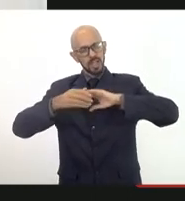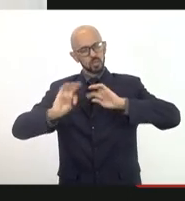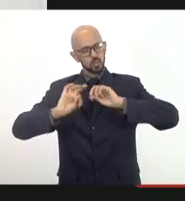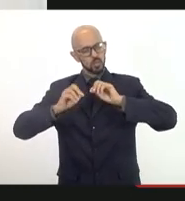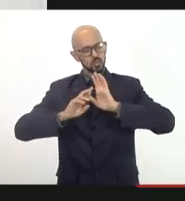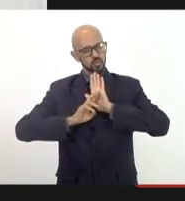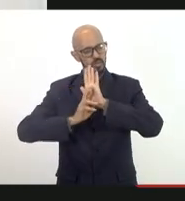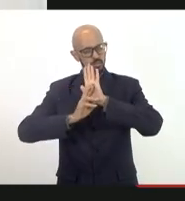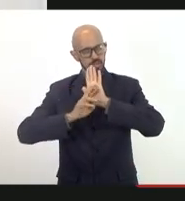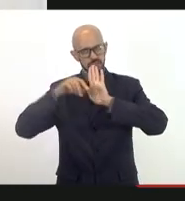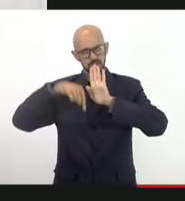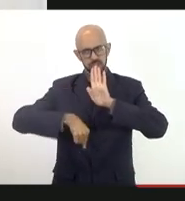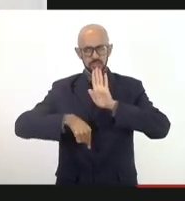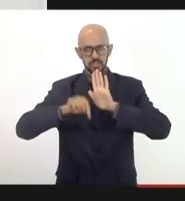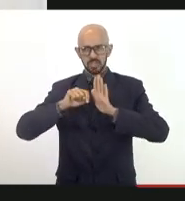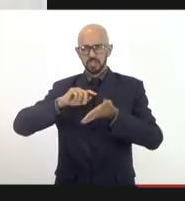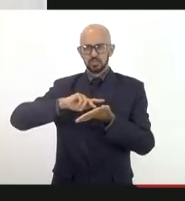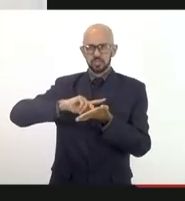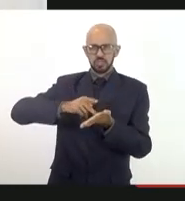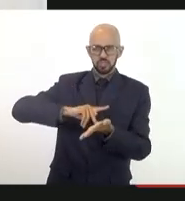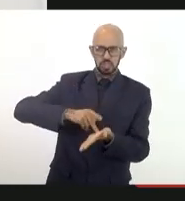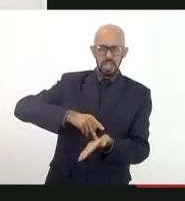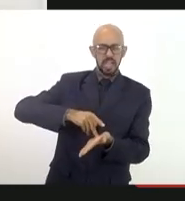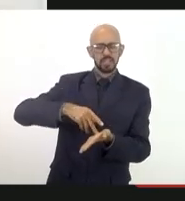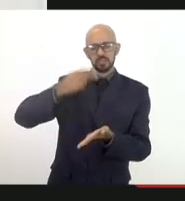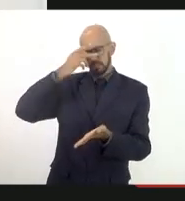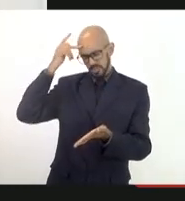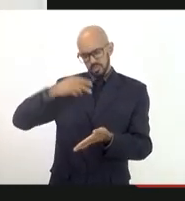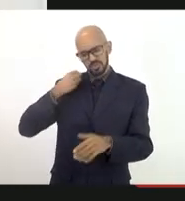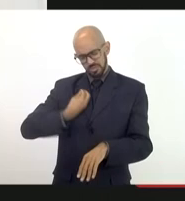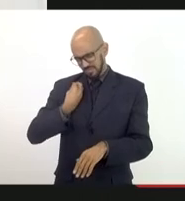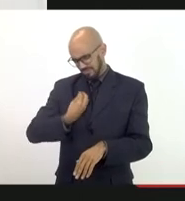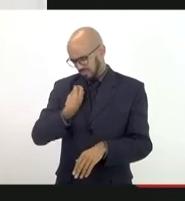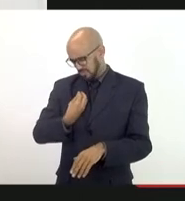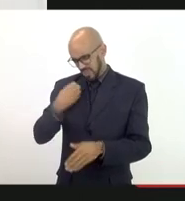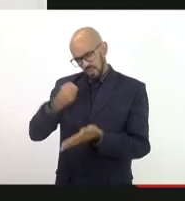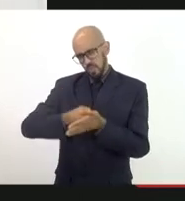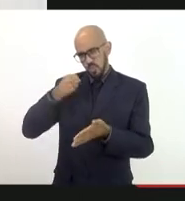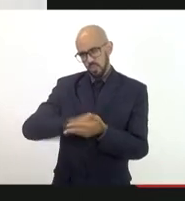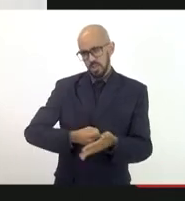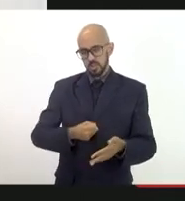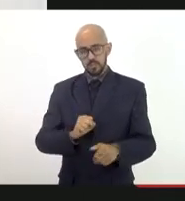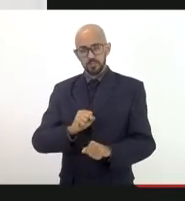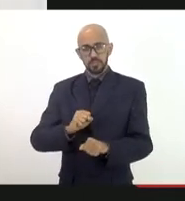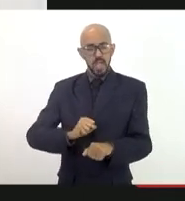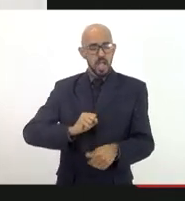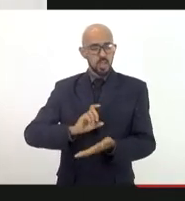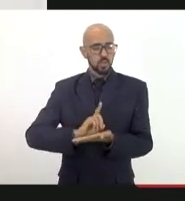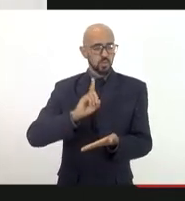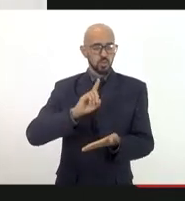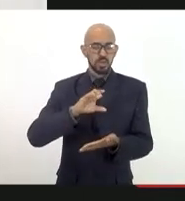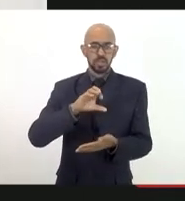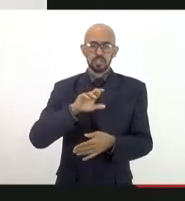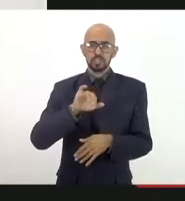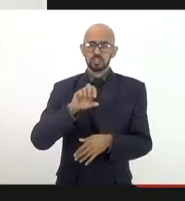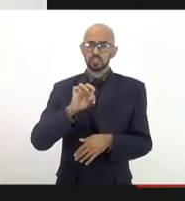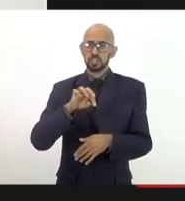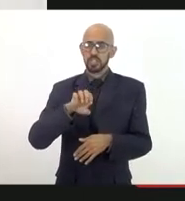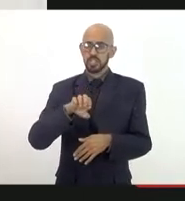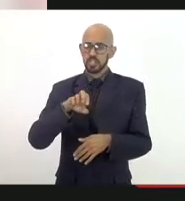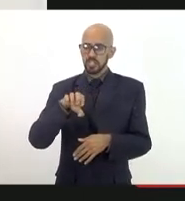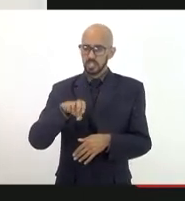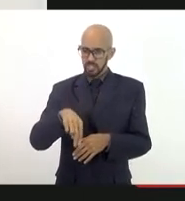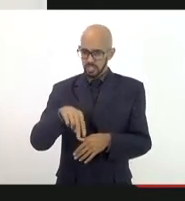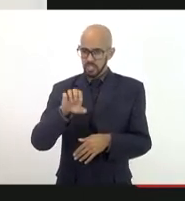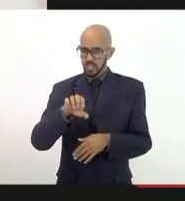enfim, sindicatos, enfim, pessoas que dedicam a vida a isso, né. A fala da doutora Cristiana, ela foi muito importante para mim, sobretudo